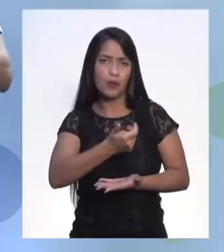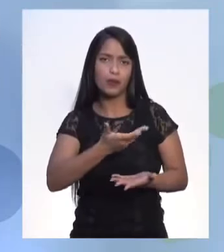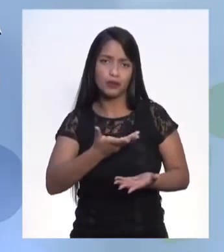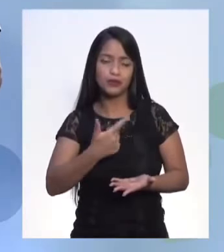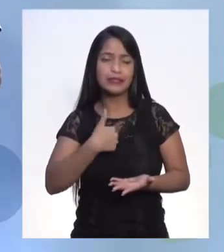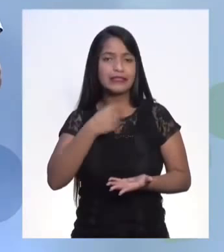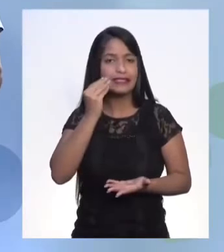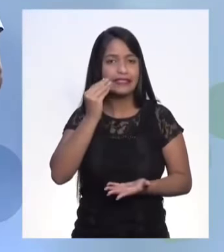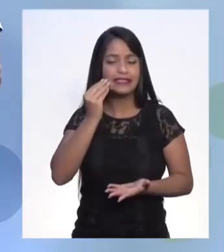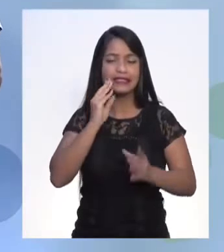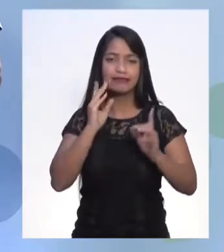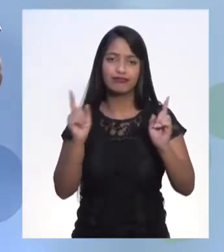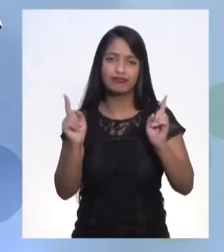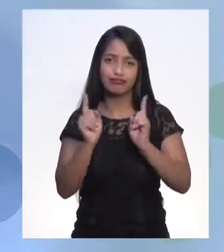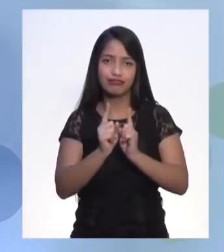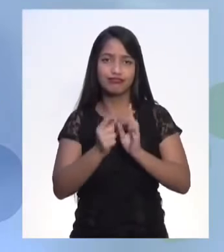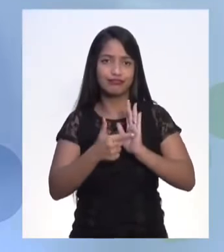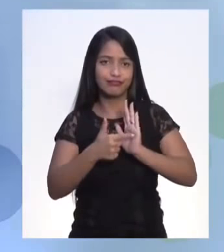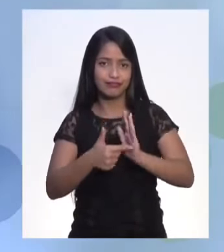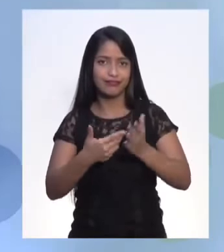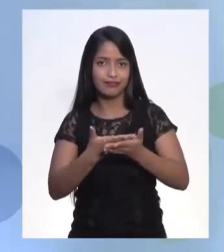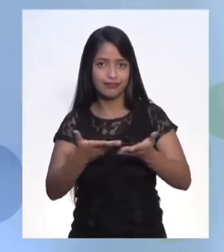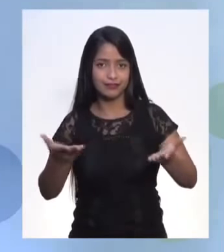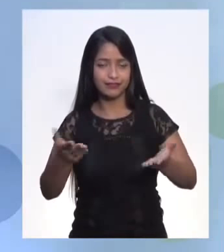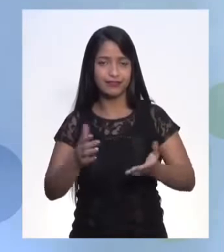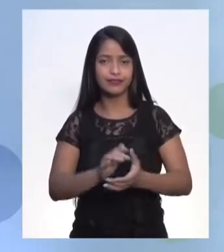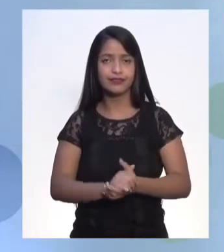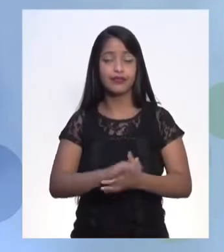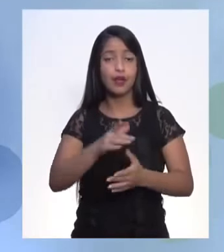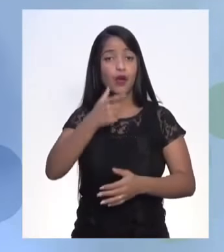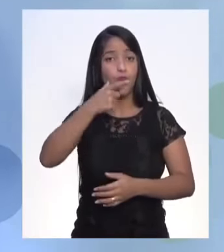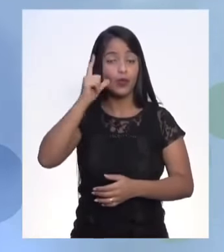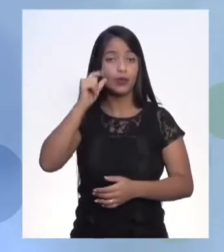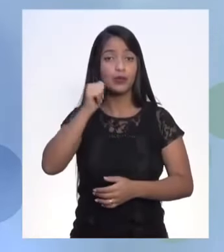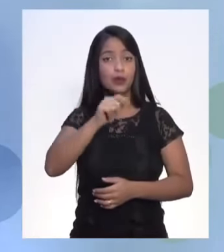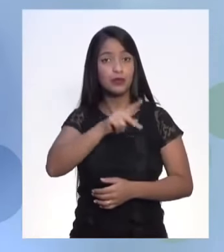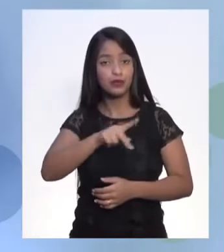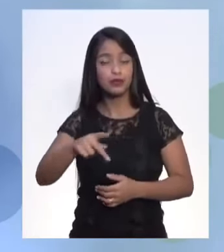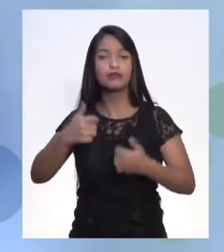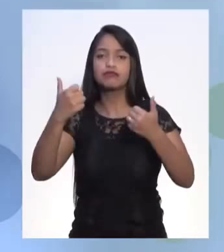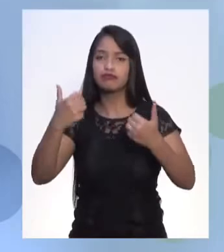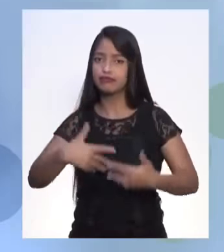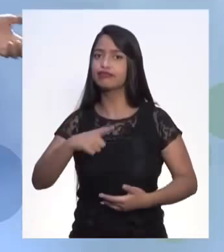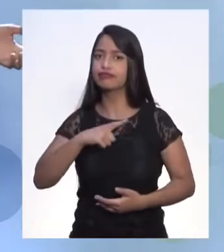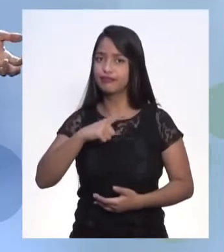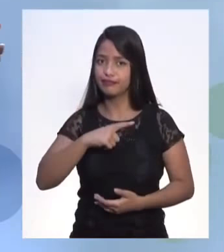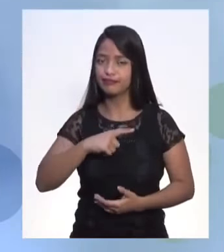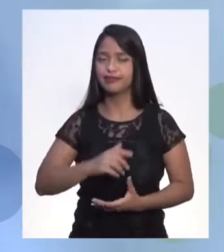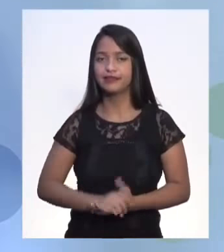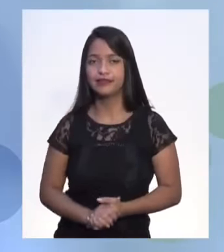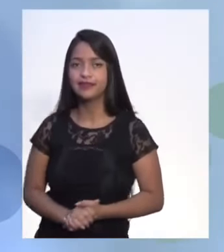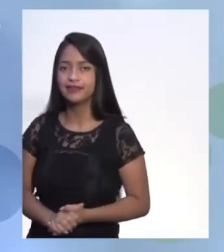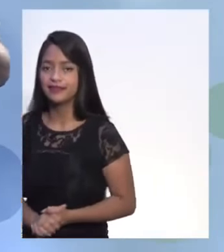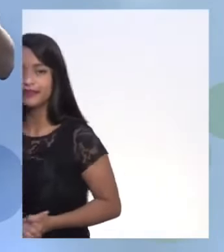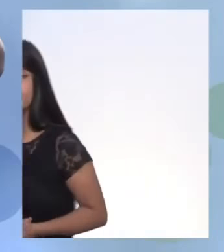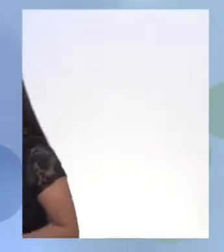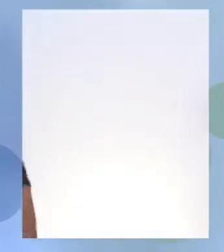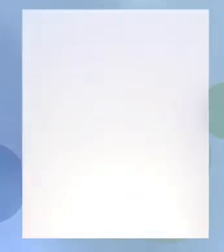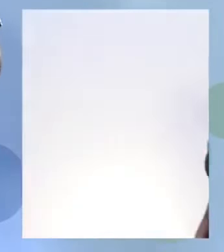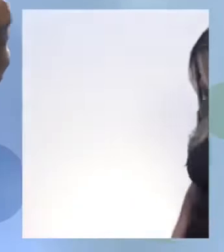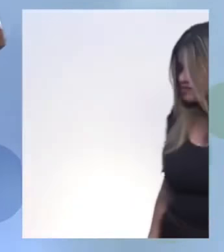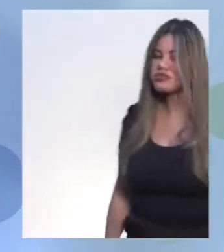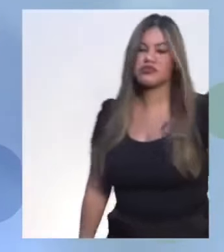gente tem que procurar resumir aqui para vocês lá mas eu ia ontem a gente professora Janaína a gente falou essa questão né a quem disse que são coisas separadas